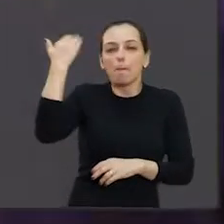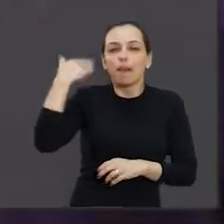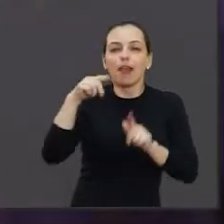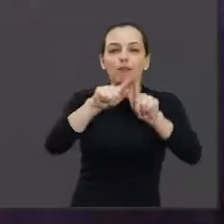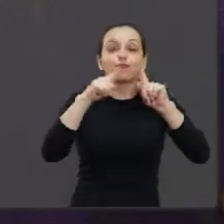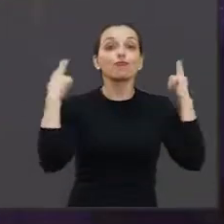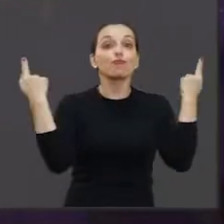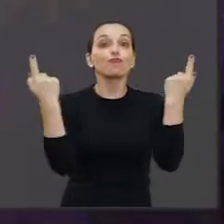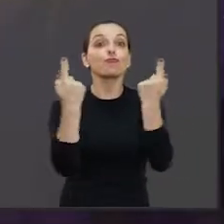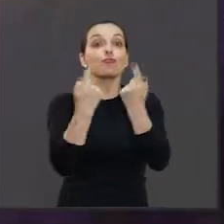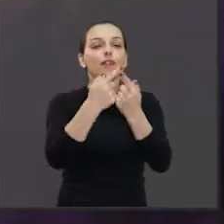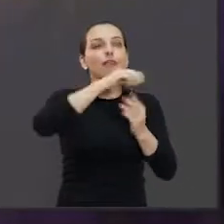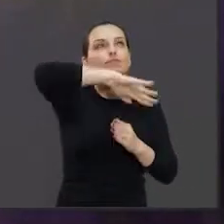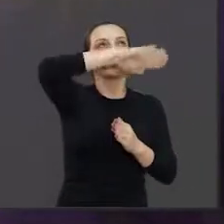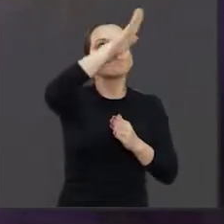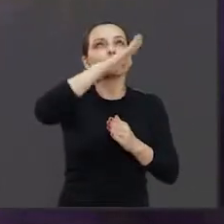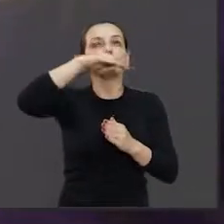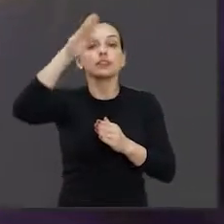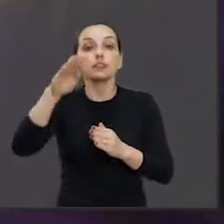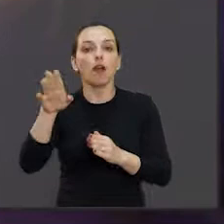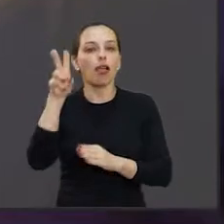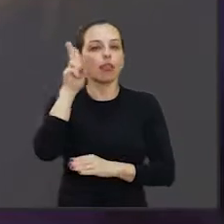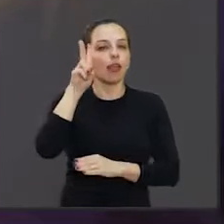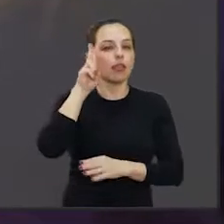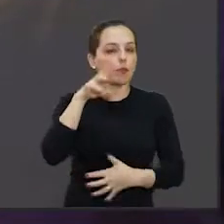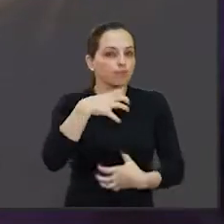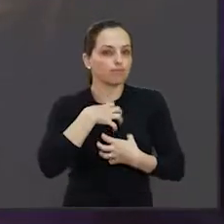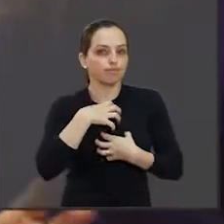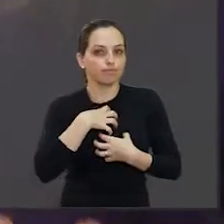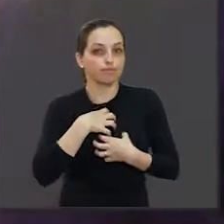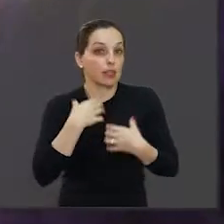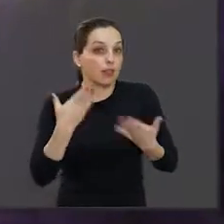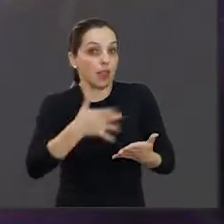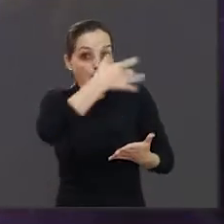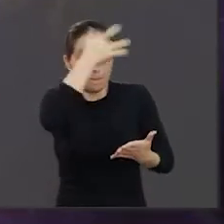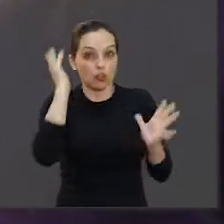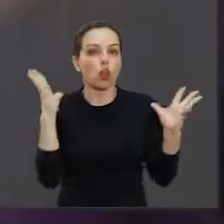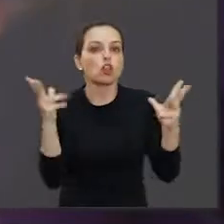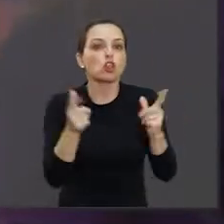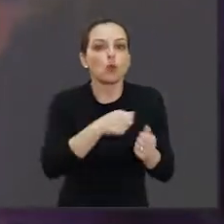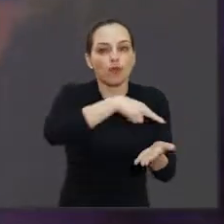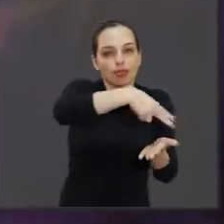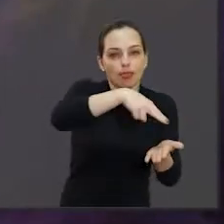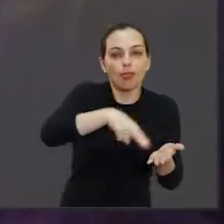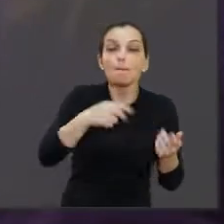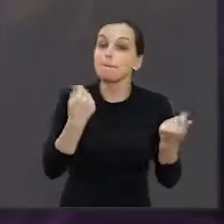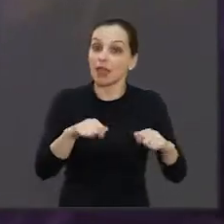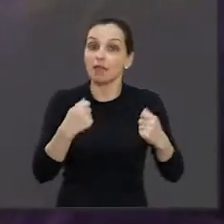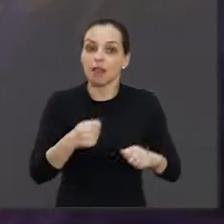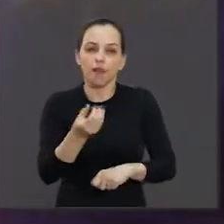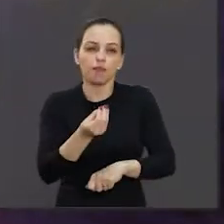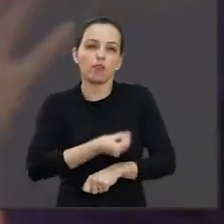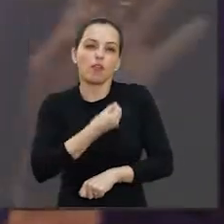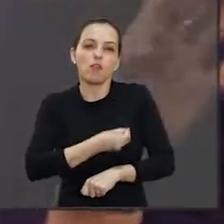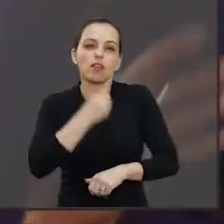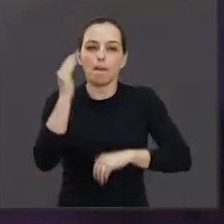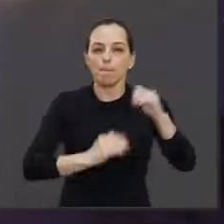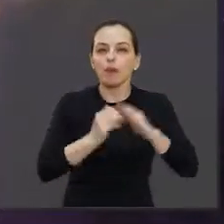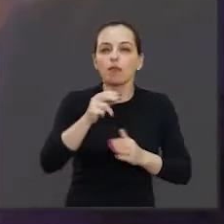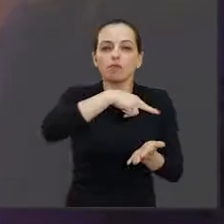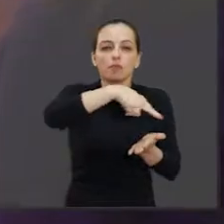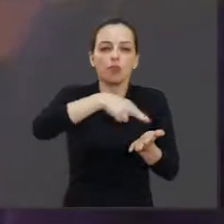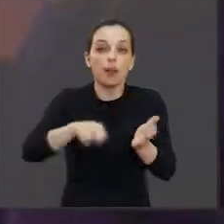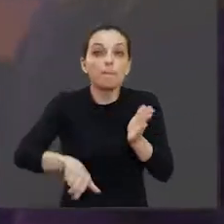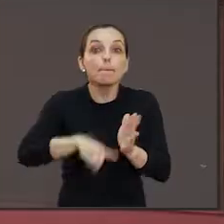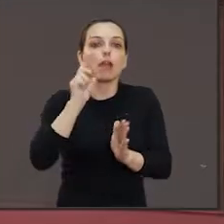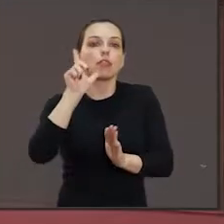Eu sonho até hoje com esse dia. Então a dança, todo mundo devia fazer dança e fazer parte do currículo da vida de todo mundo. Aí depois a gente vai ser outra